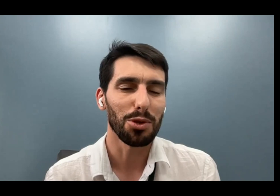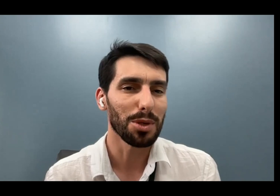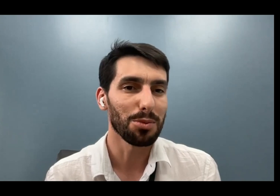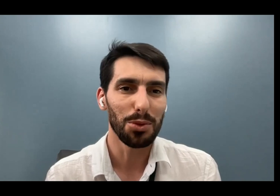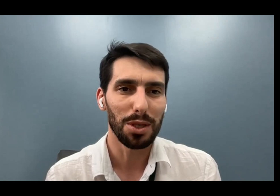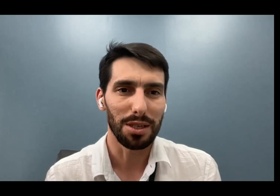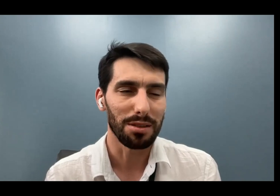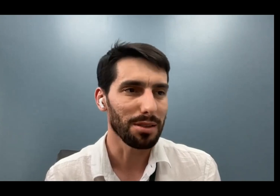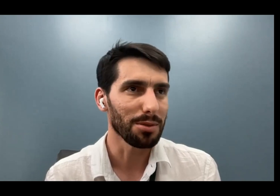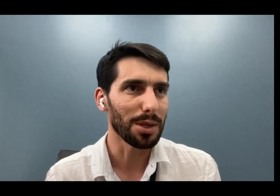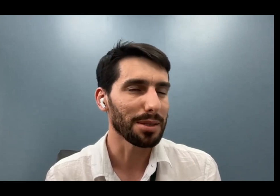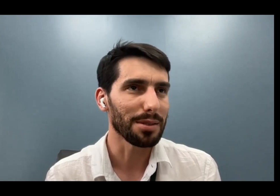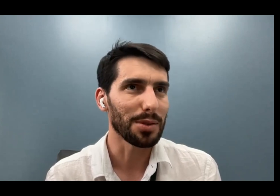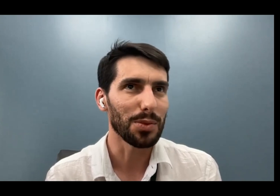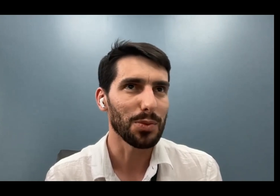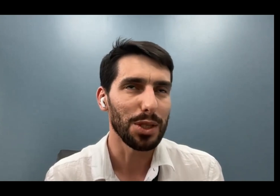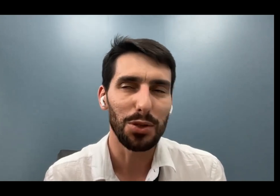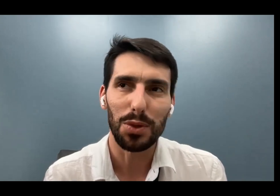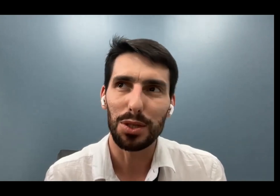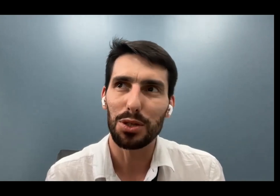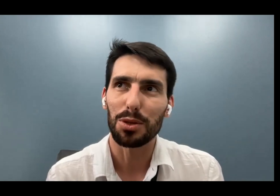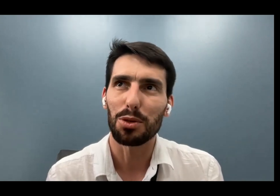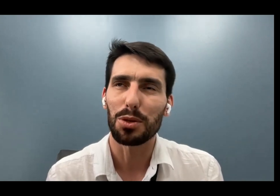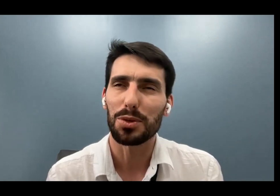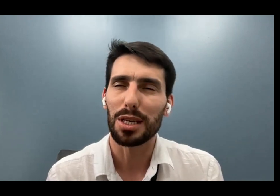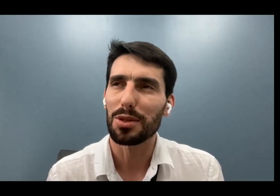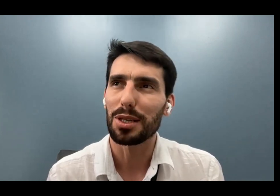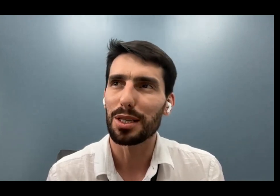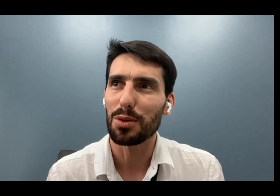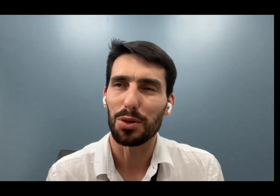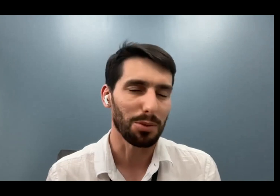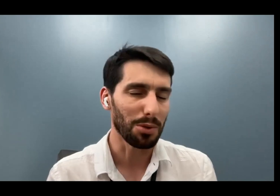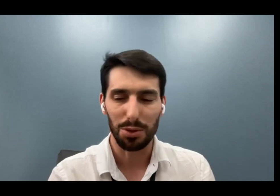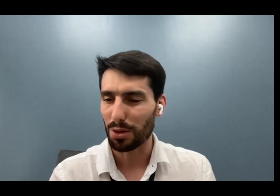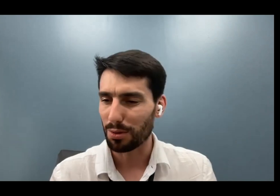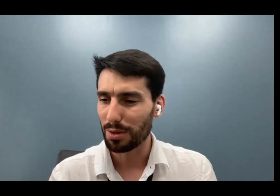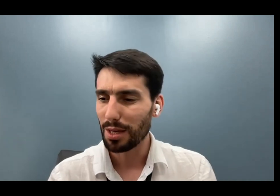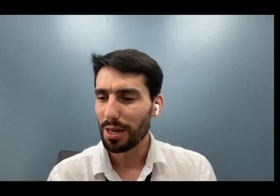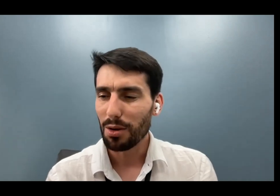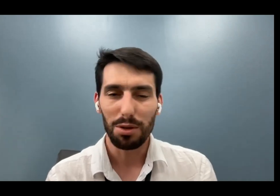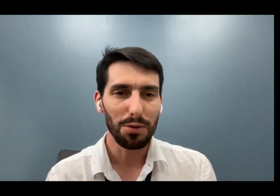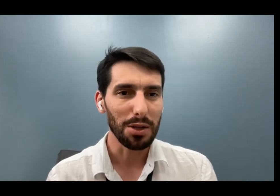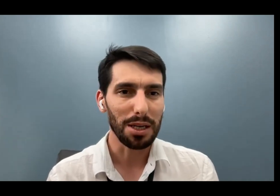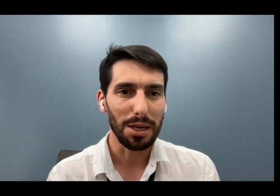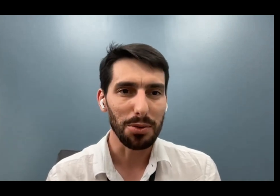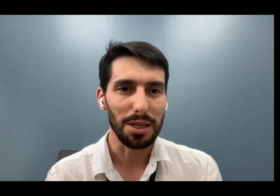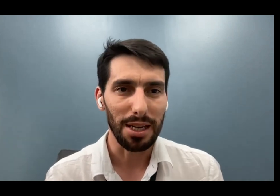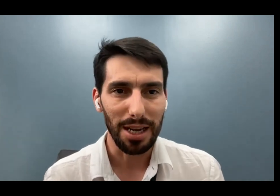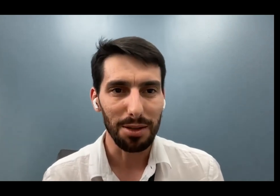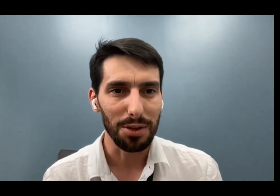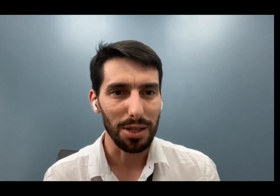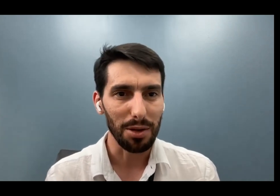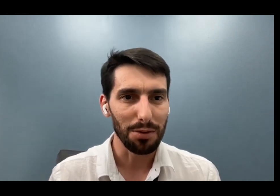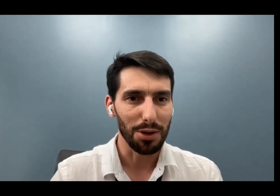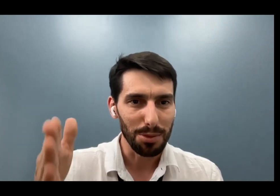que são turmas muito grandes. Então, no início do ano, a gente tinha uma turma com 138, é um auditório. Quando eu falo que trabalho